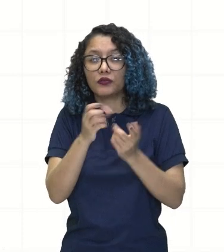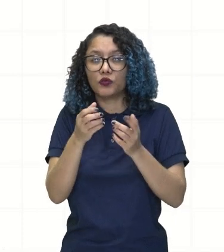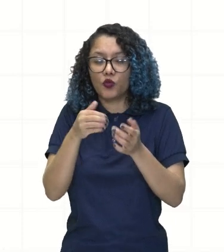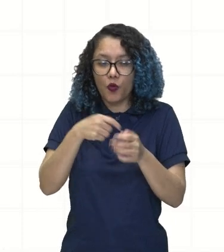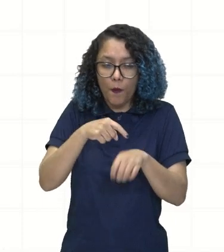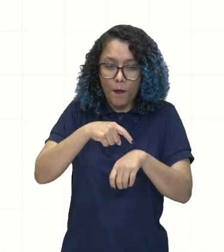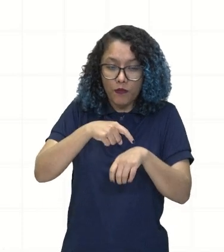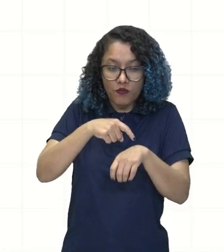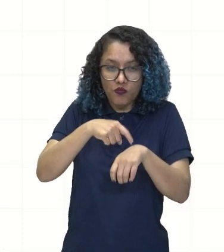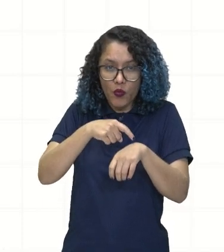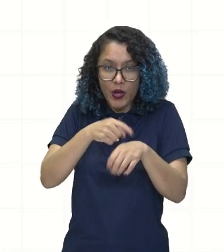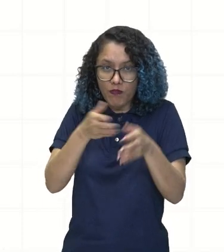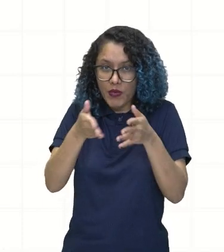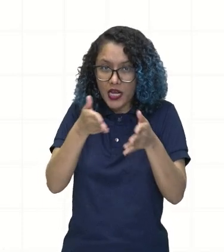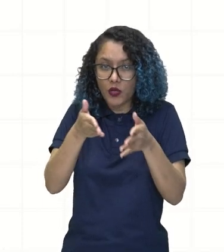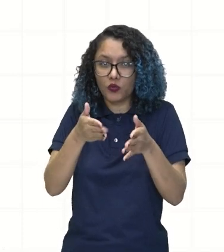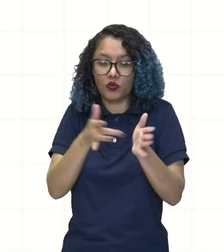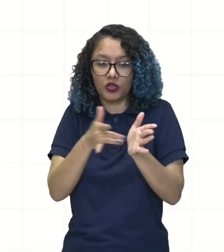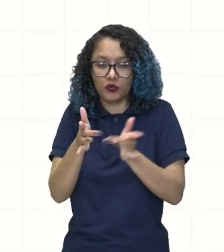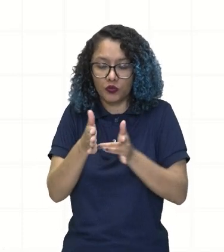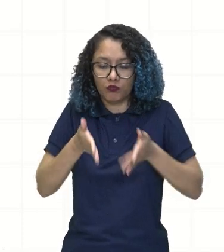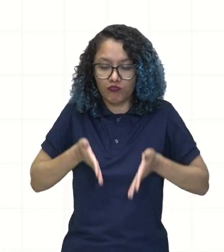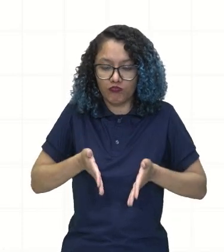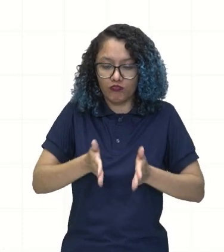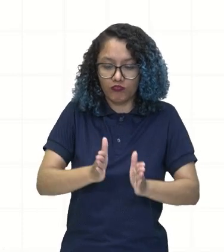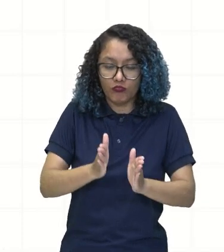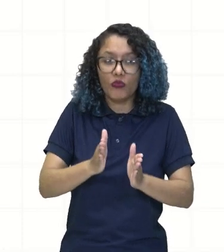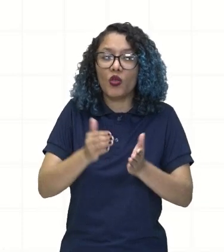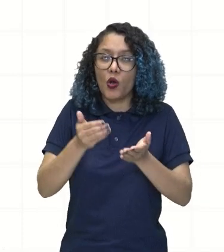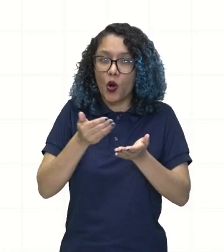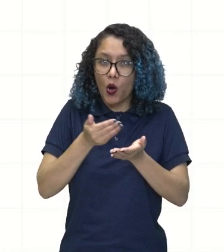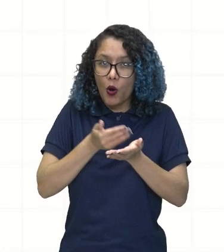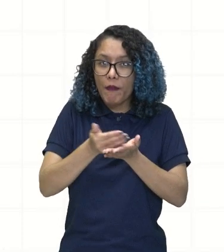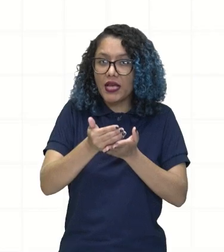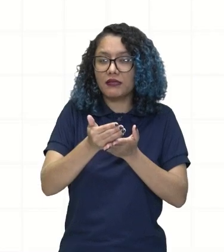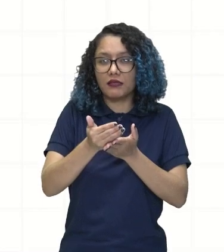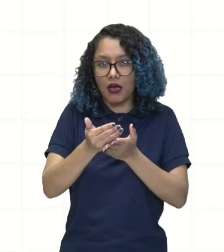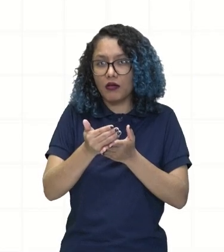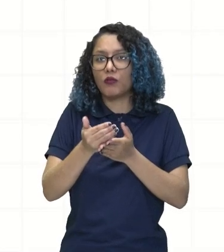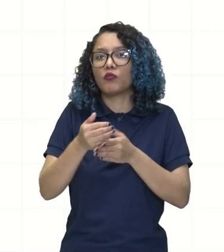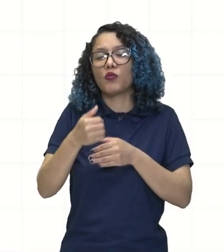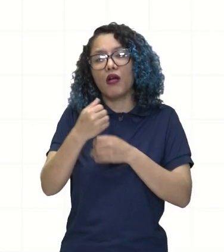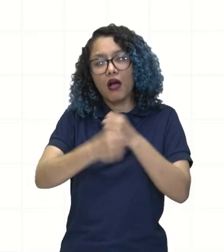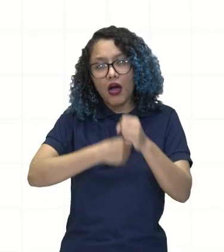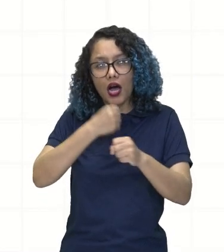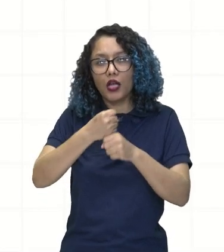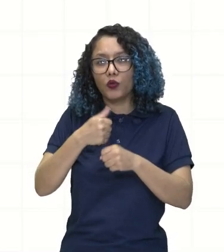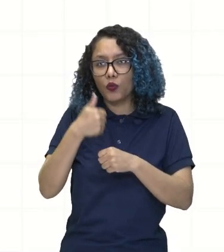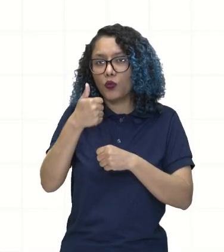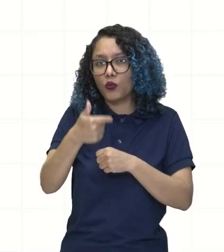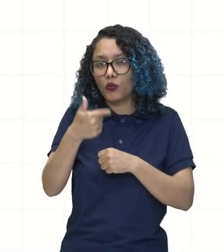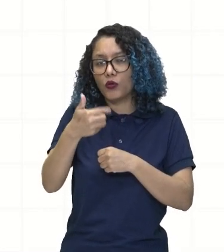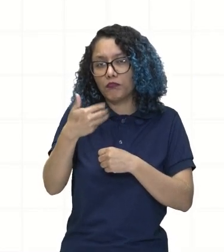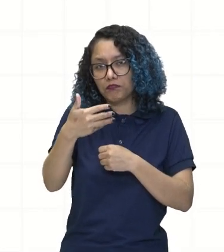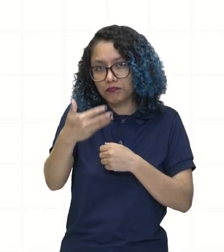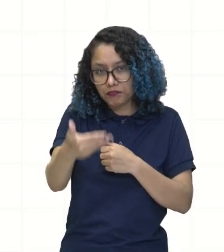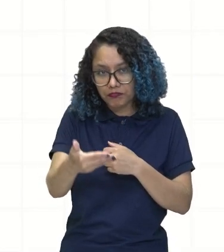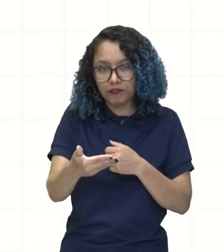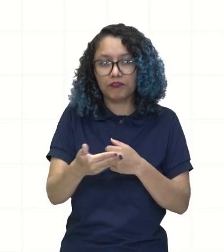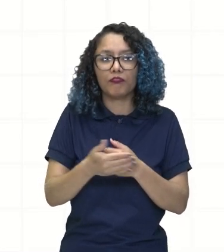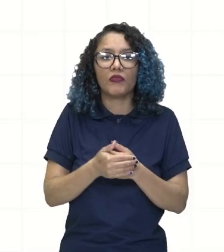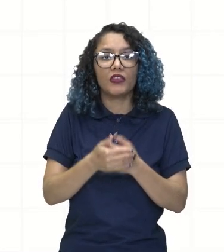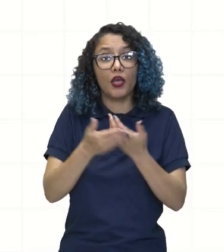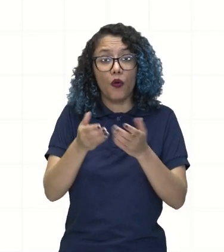nasceu, passou a conferir daquele momento em diante. Então, ali é o